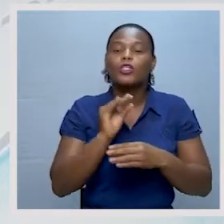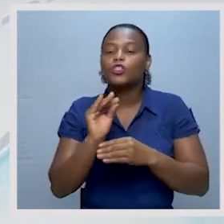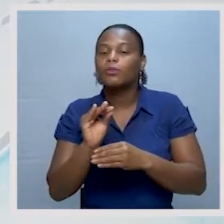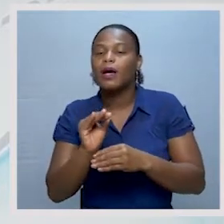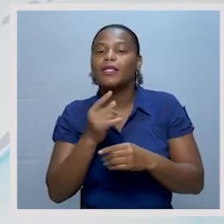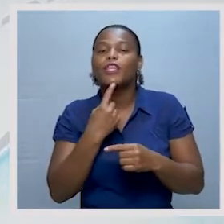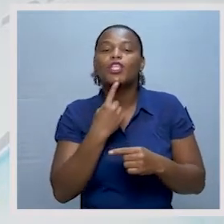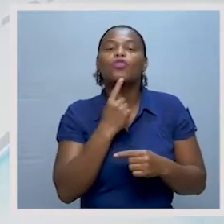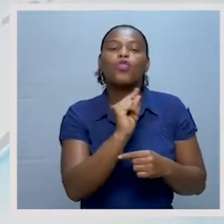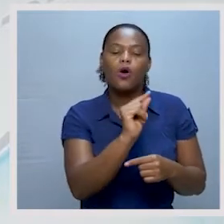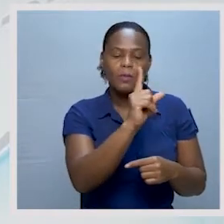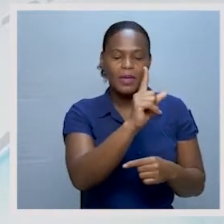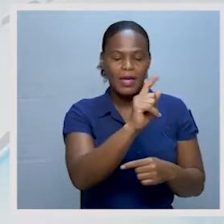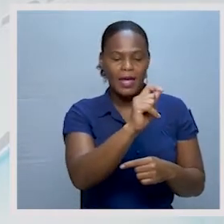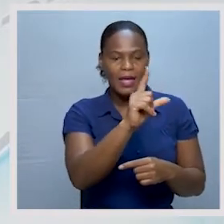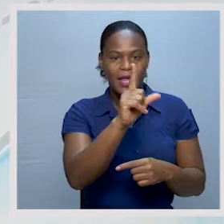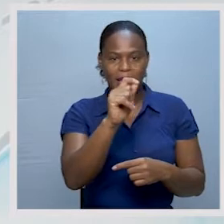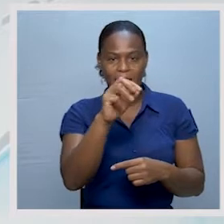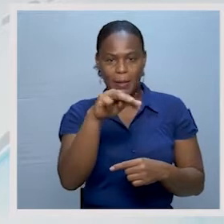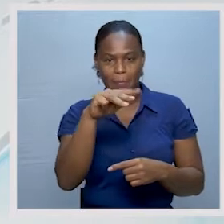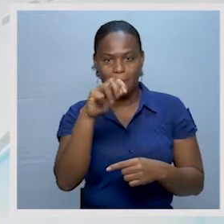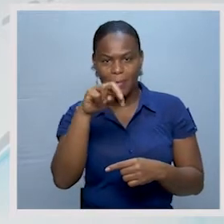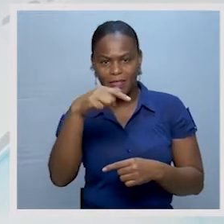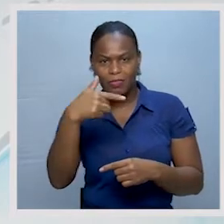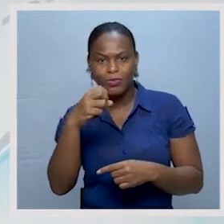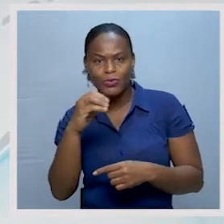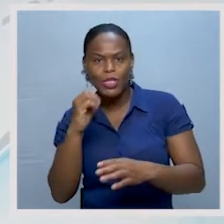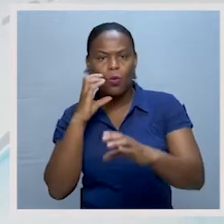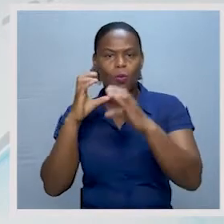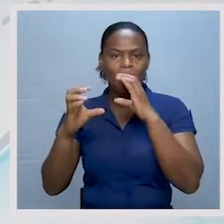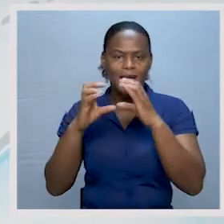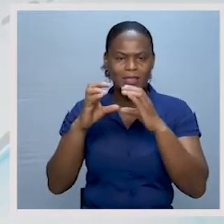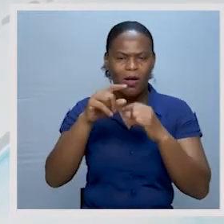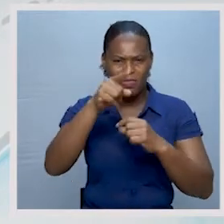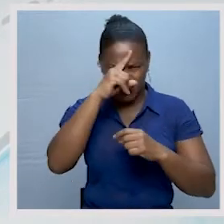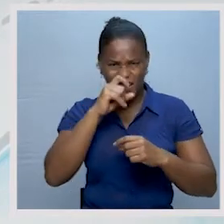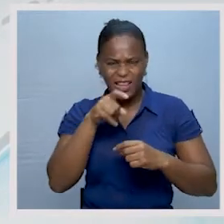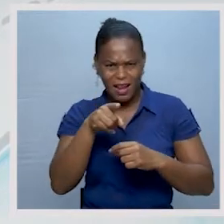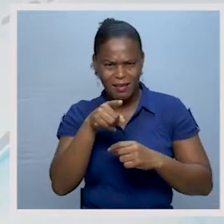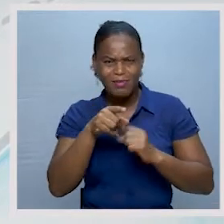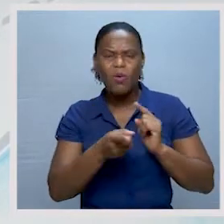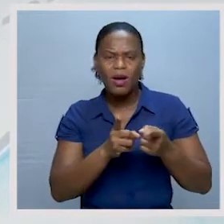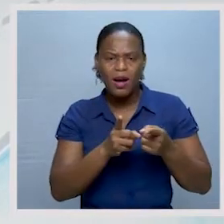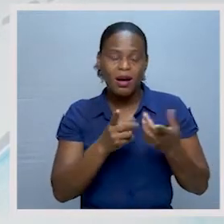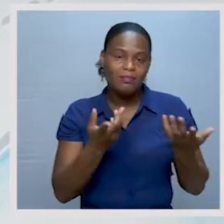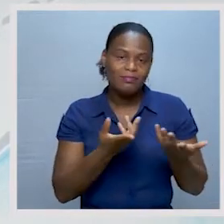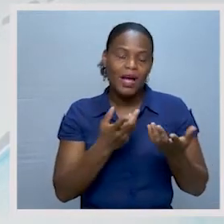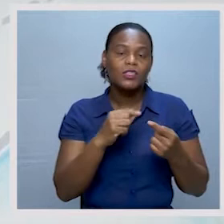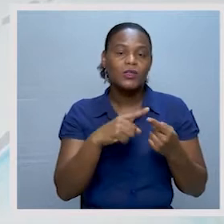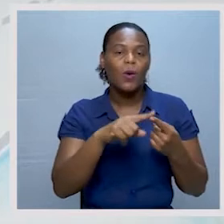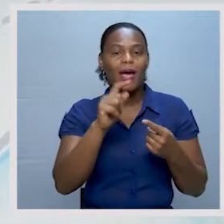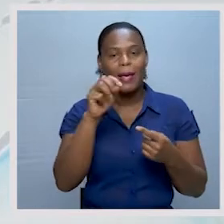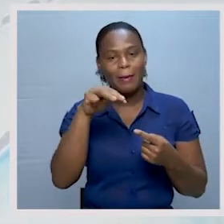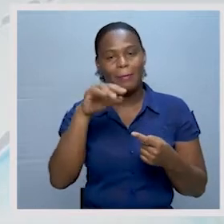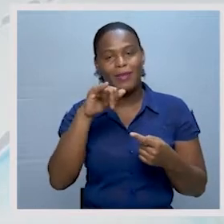que é chamado de elementos de comunicação. Vocês devem estar a recordar sobre os elementos de comunicação, que são